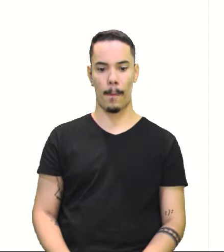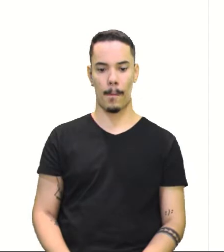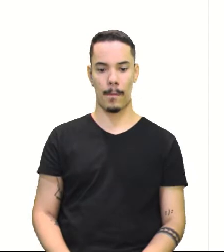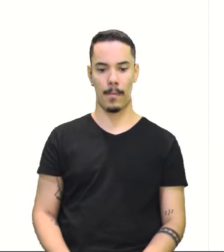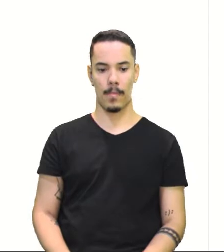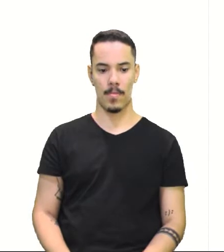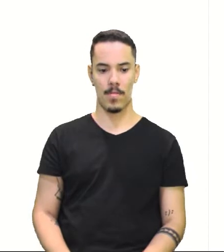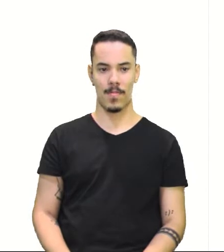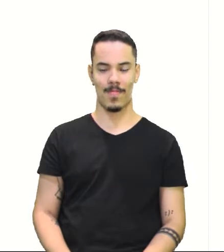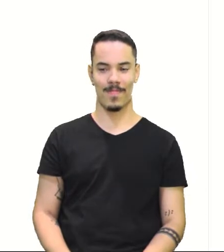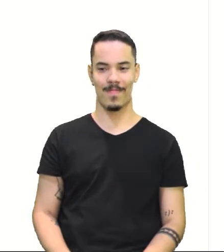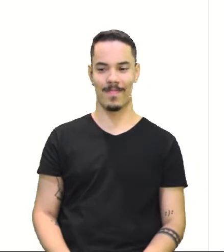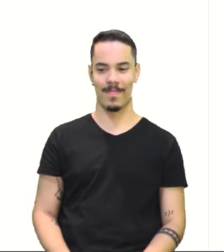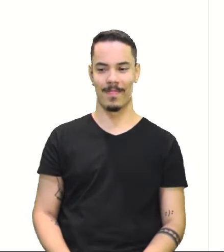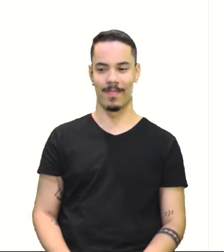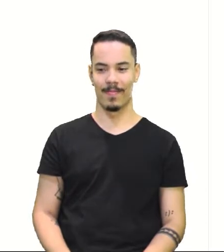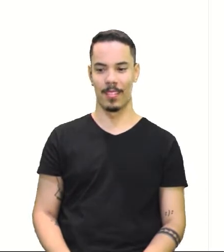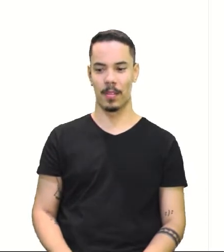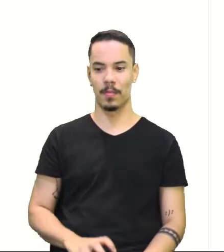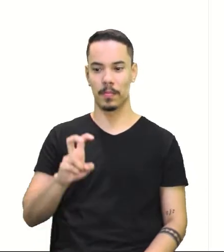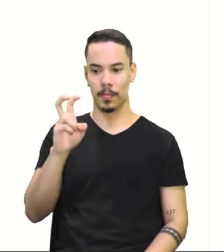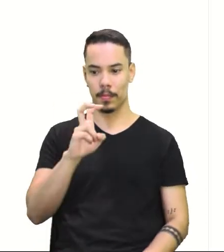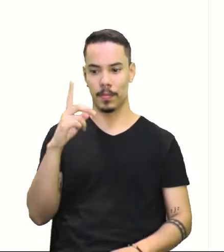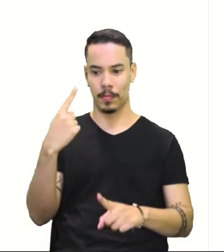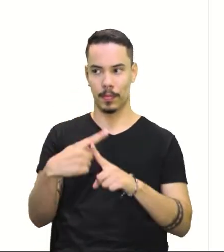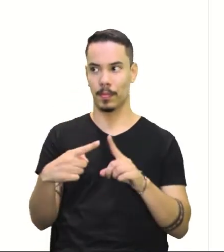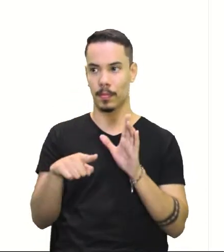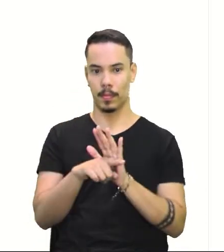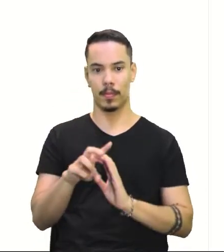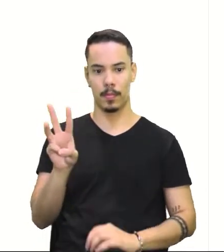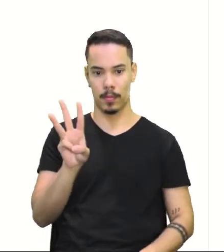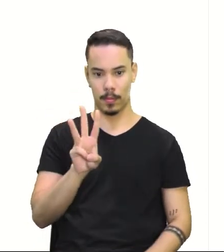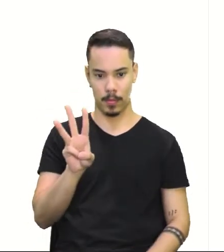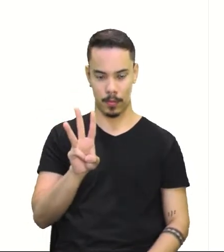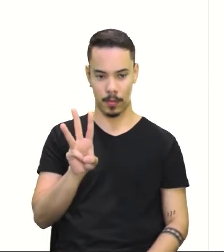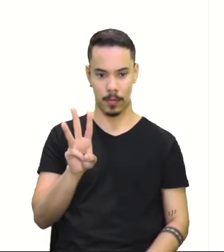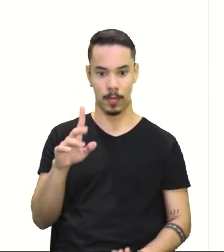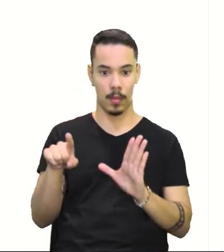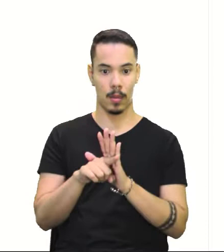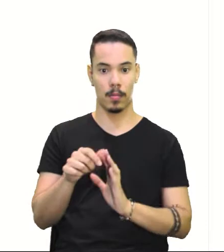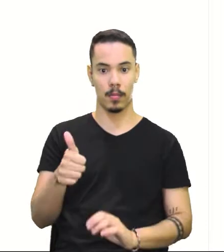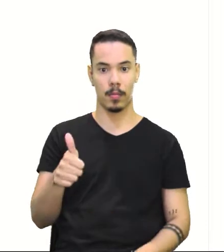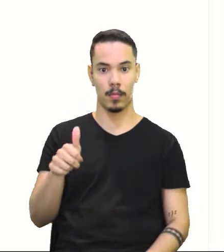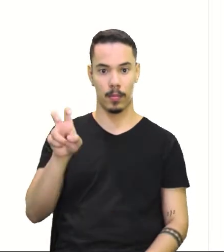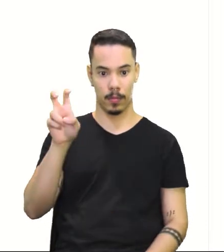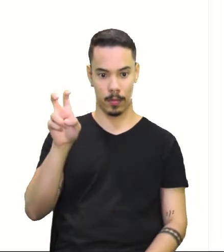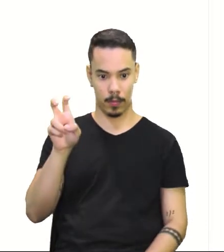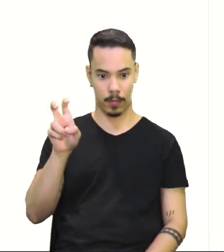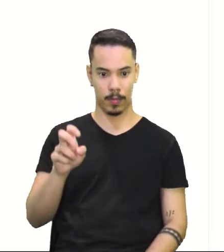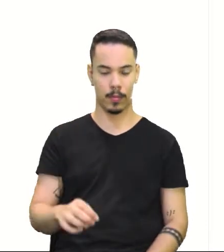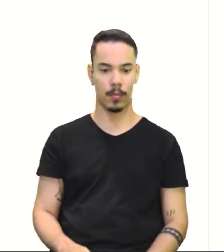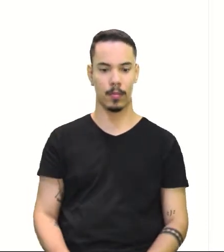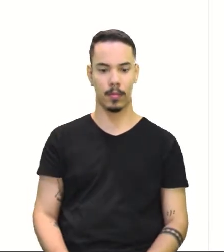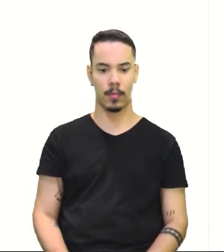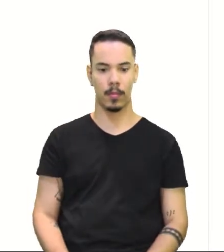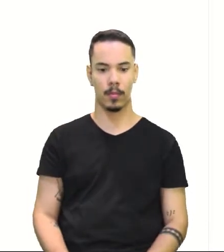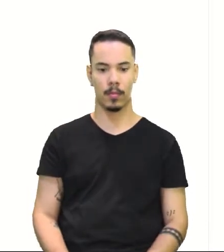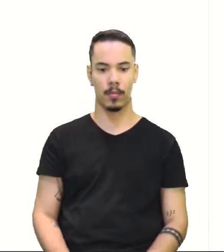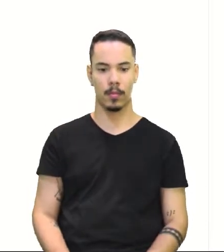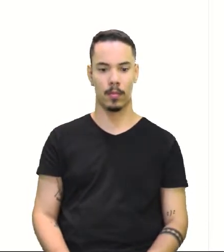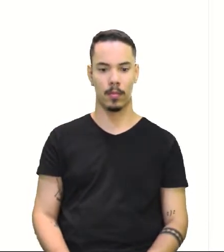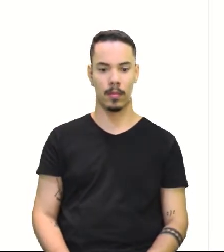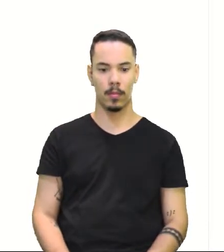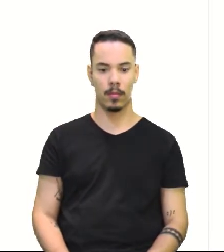Oi, apaguei. Vamos lá. 5 vezes menos 3. Menos 15. 5 vezes menos